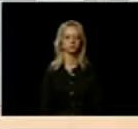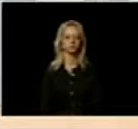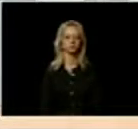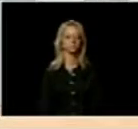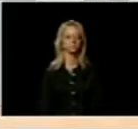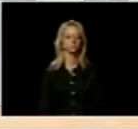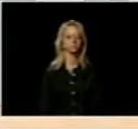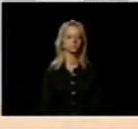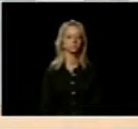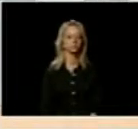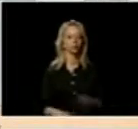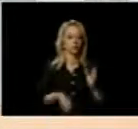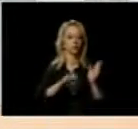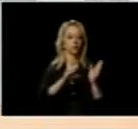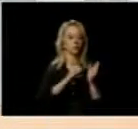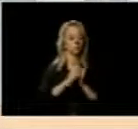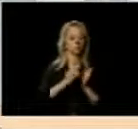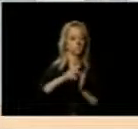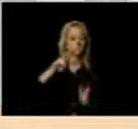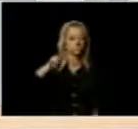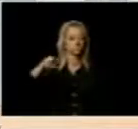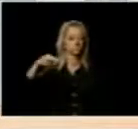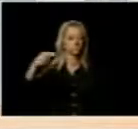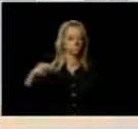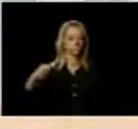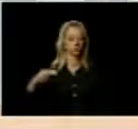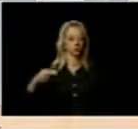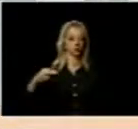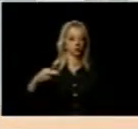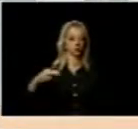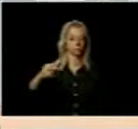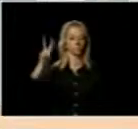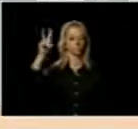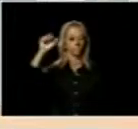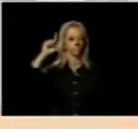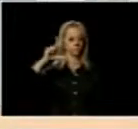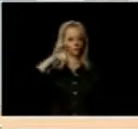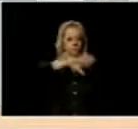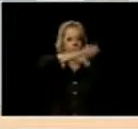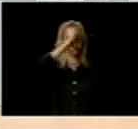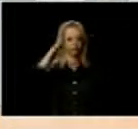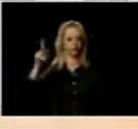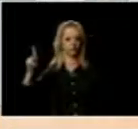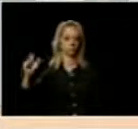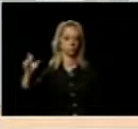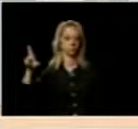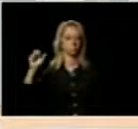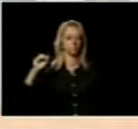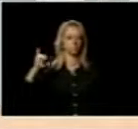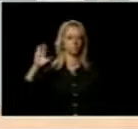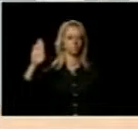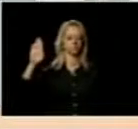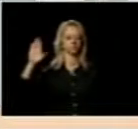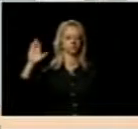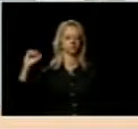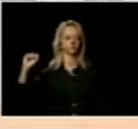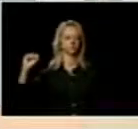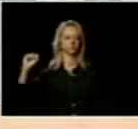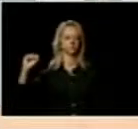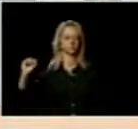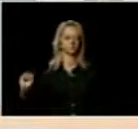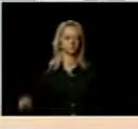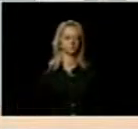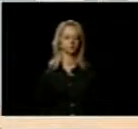Paraíba. Em 85 teve a primeira edição, depois houve um interregno e foi retomado no